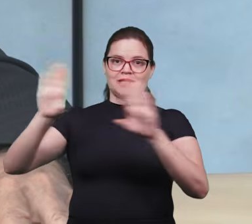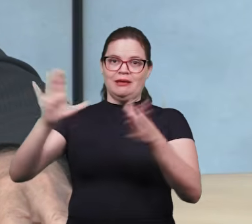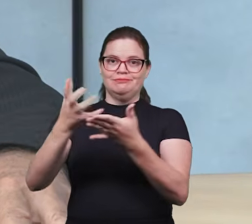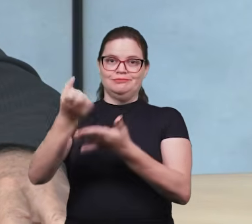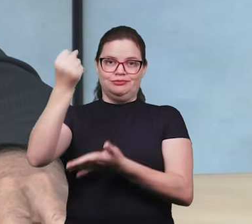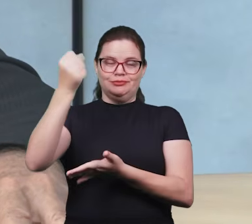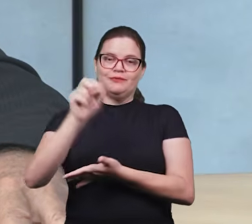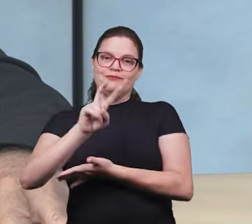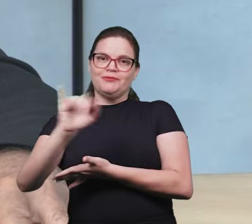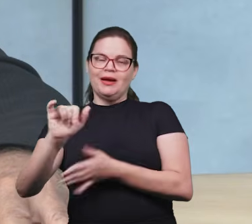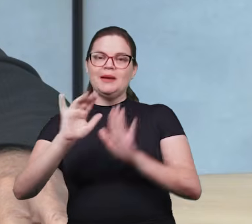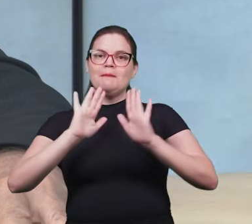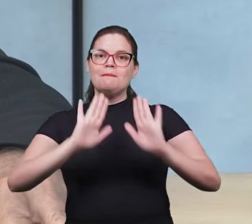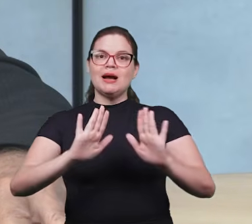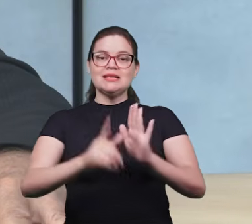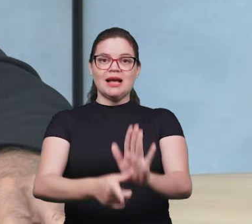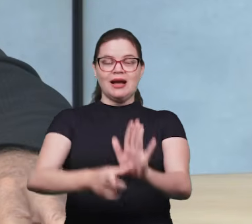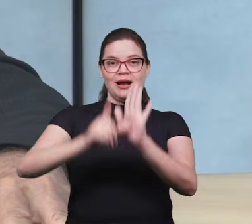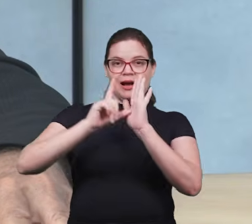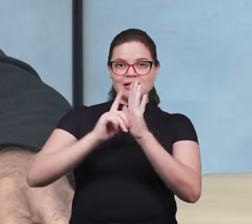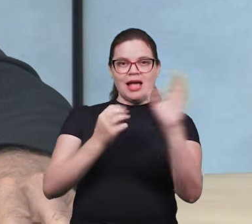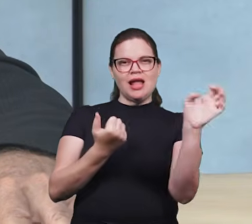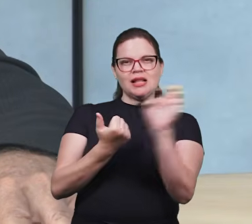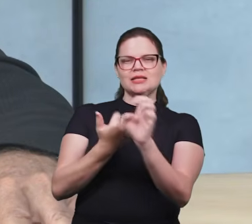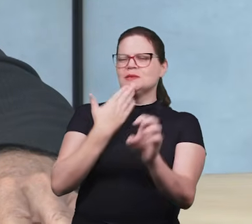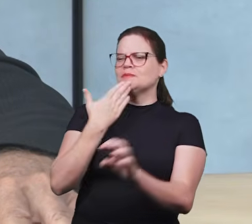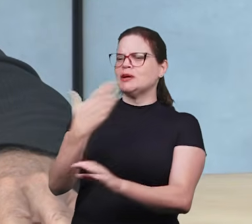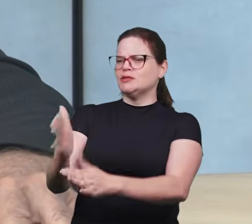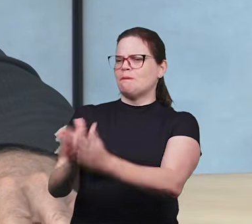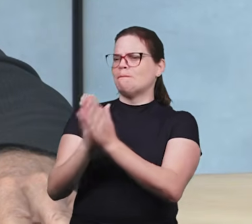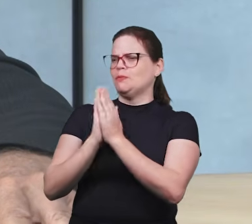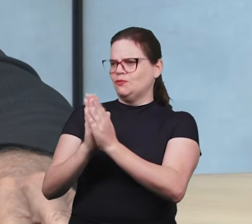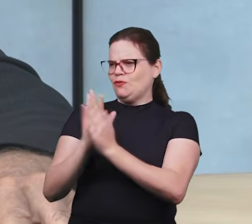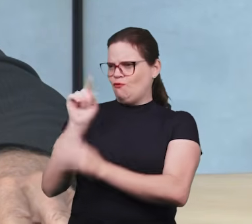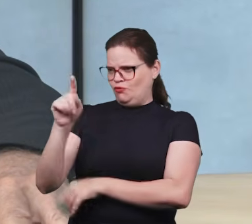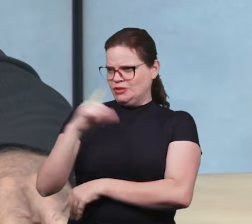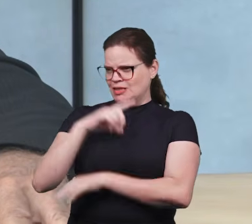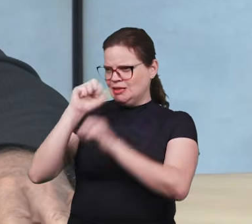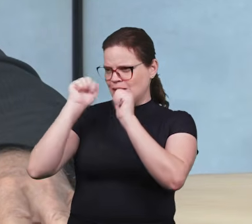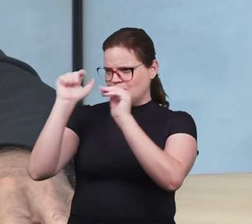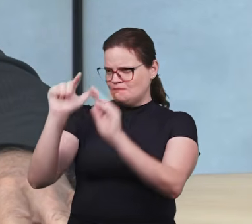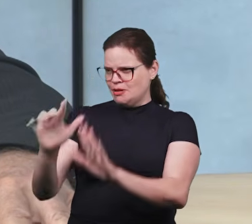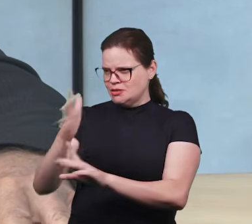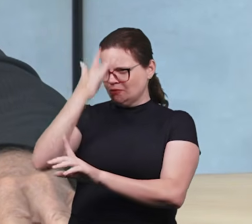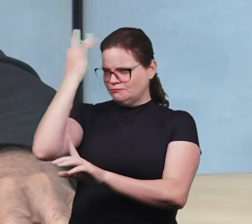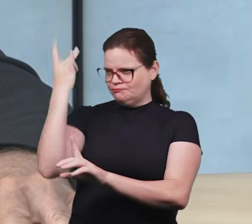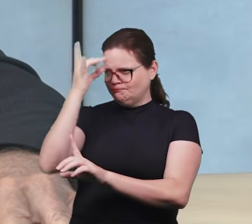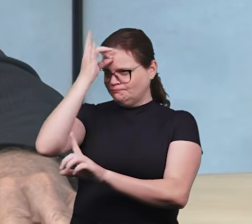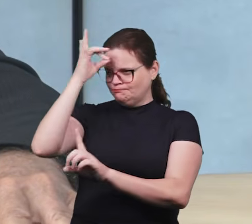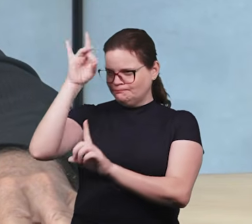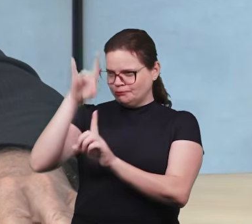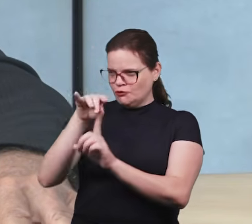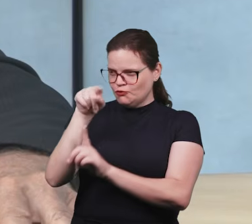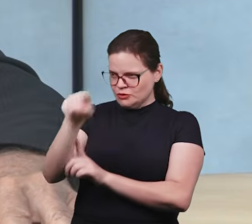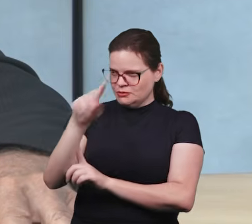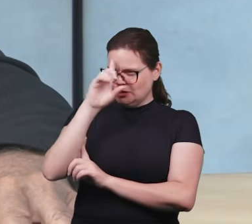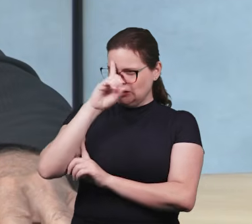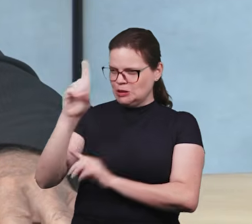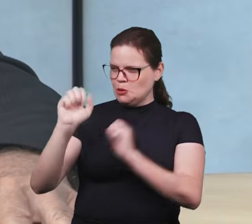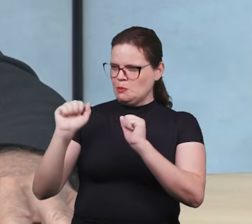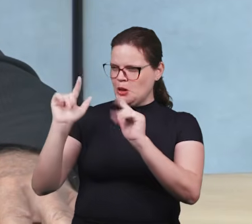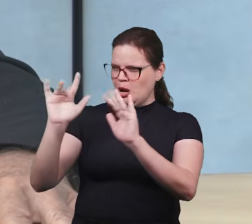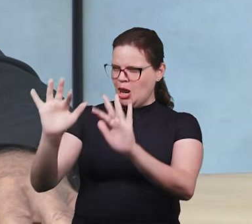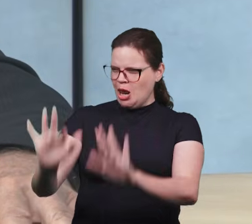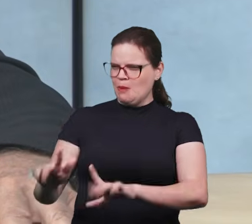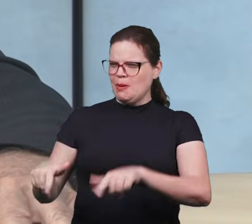vai pedir a Elias a mesma bênção que estava sobre ele. Ele viu a operação de Deus sobre a vida de Elias,